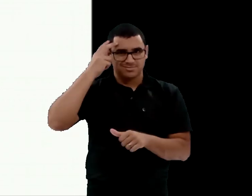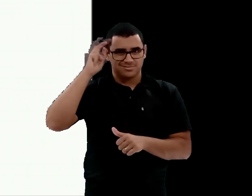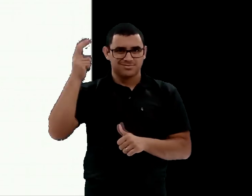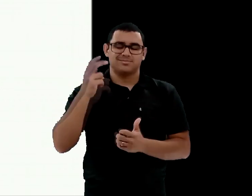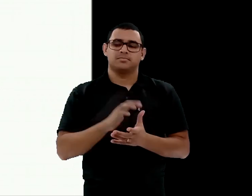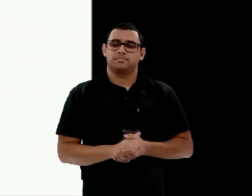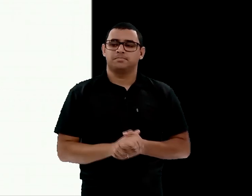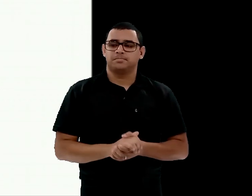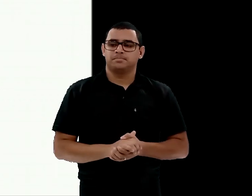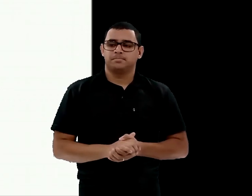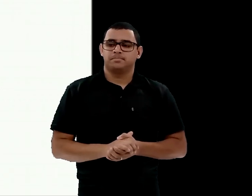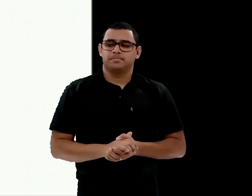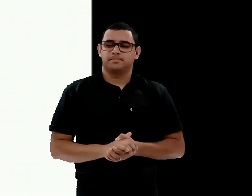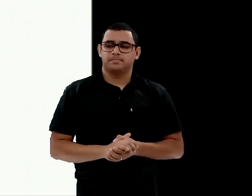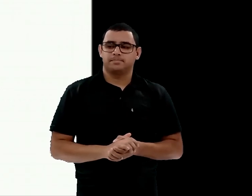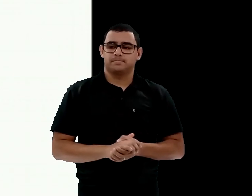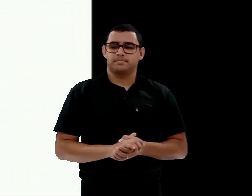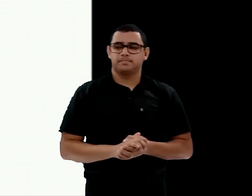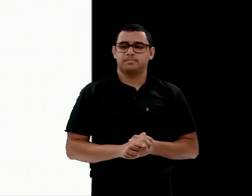aculturação, certo?